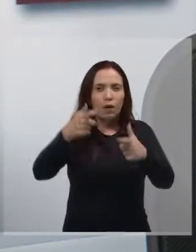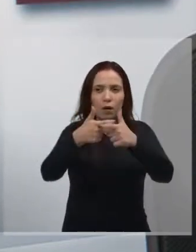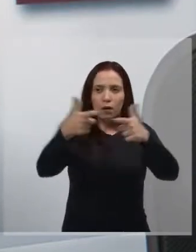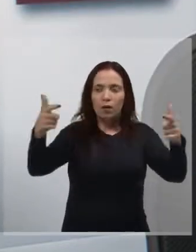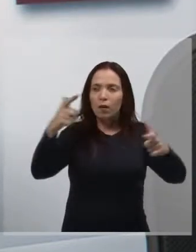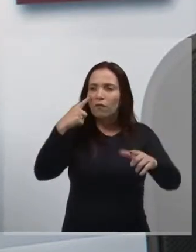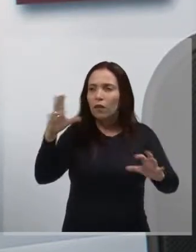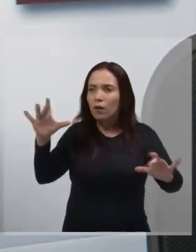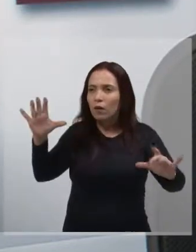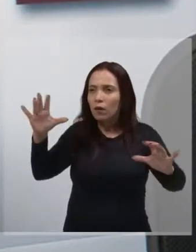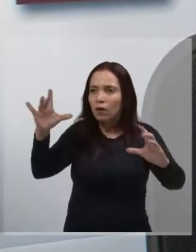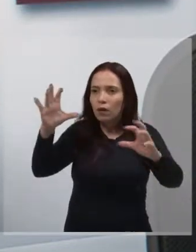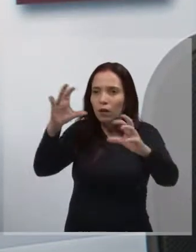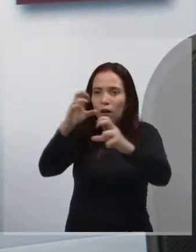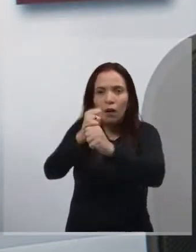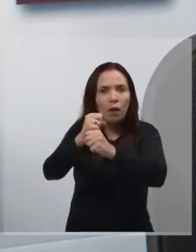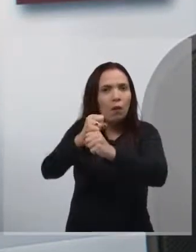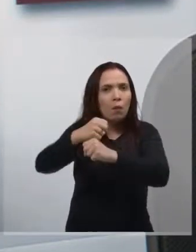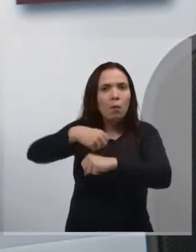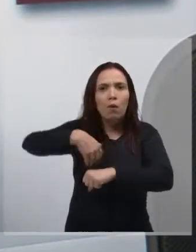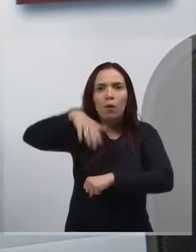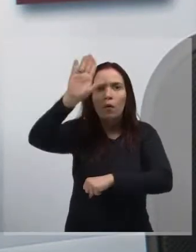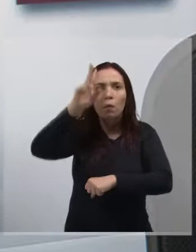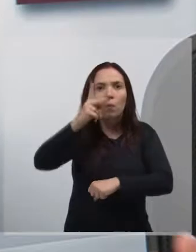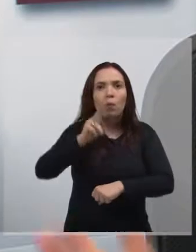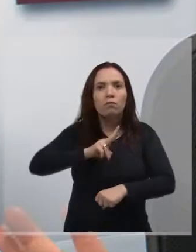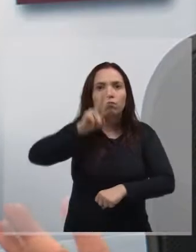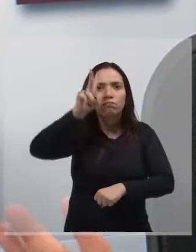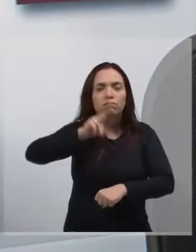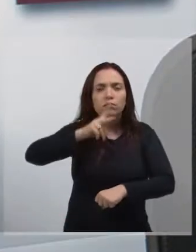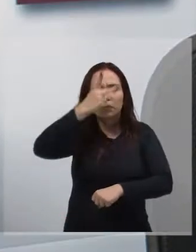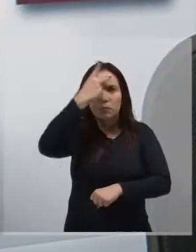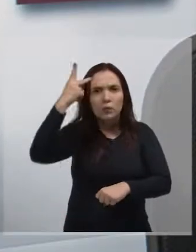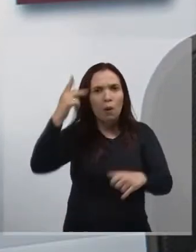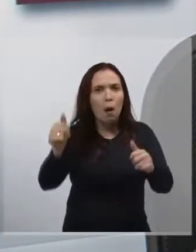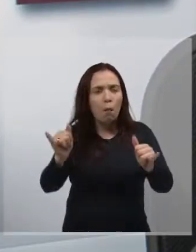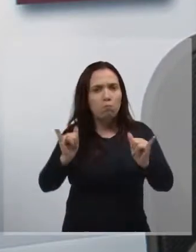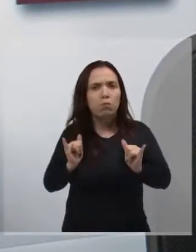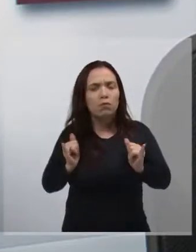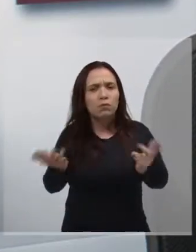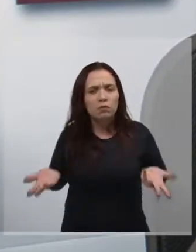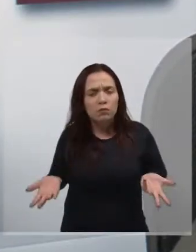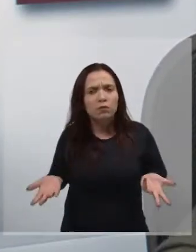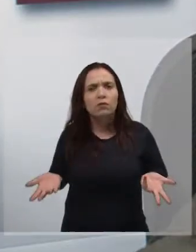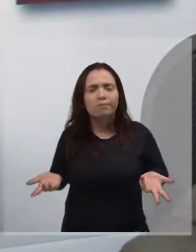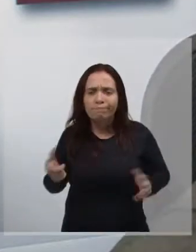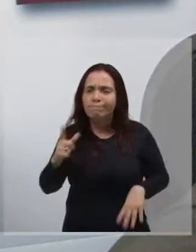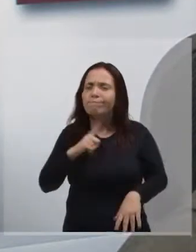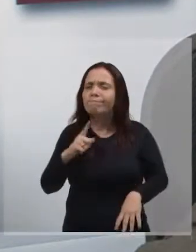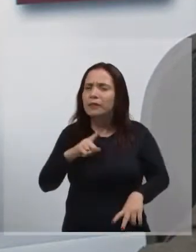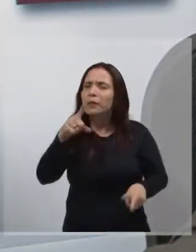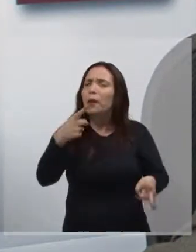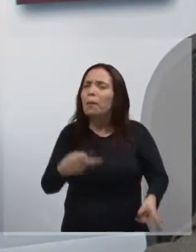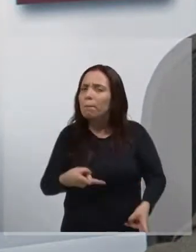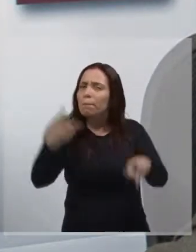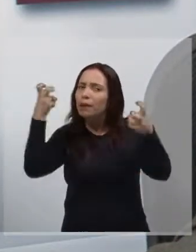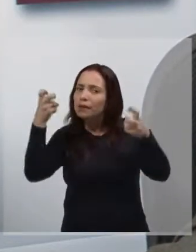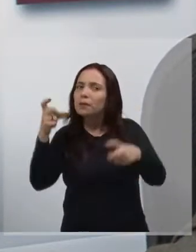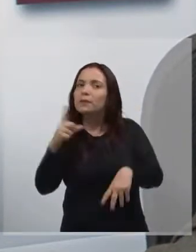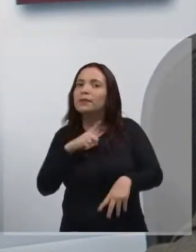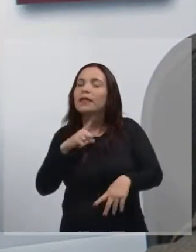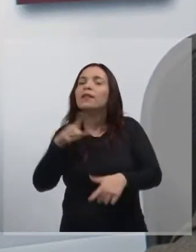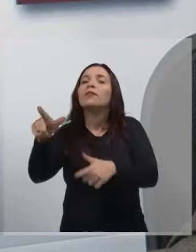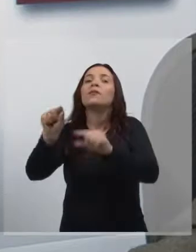é bem acima da média nacional, né? Não que eles não mereçam, mas você nota que existe um hiato ali